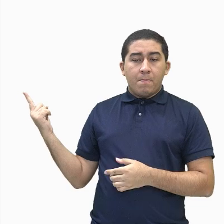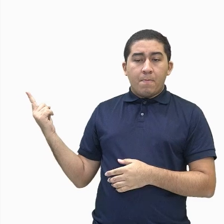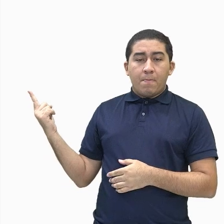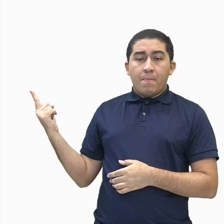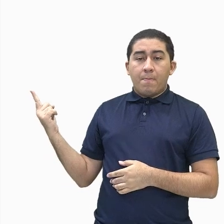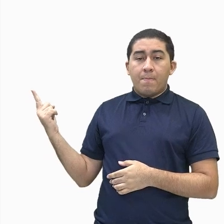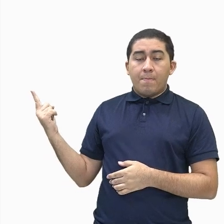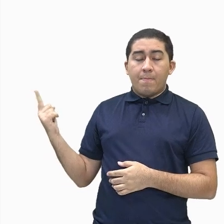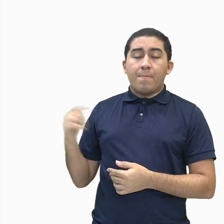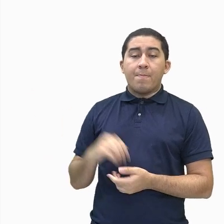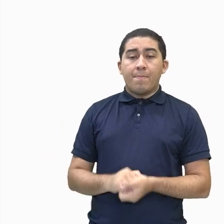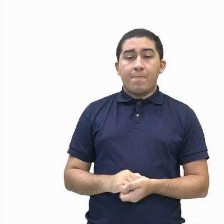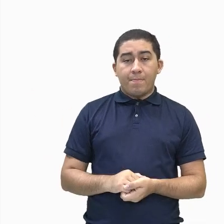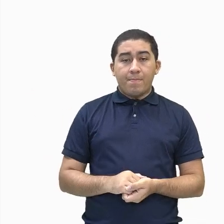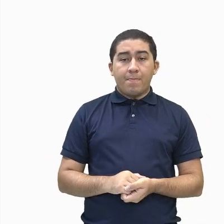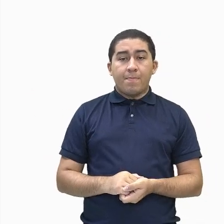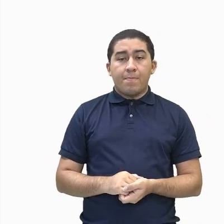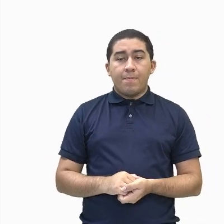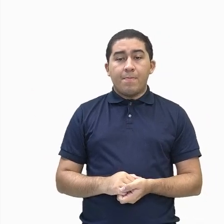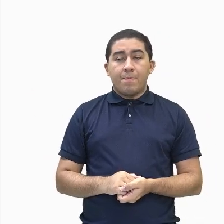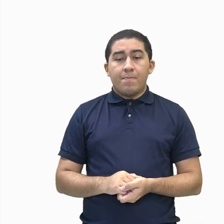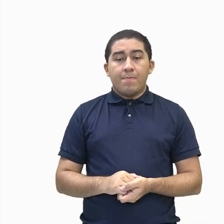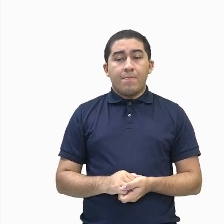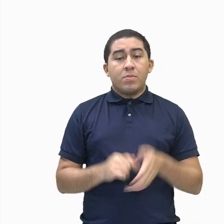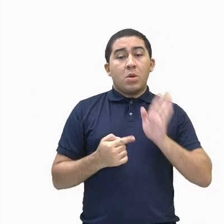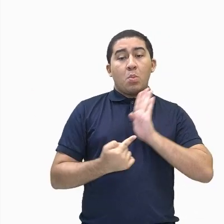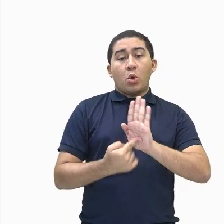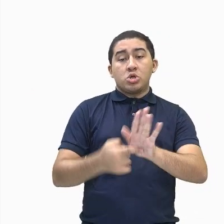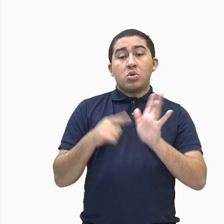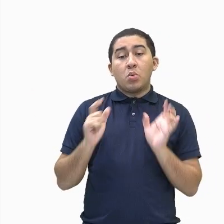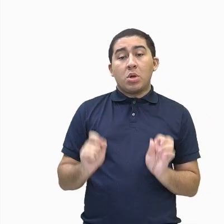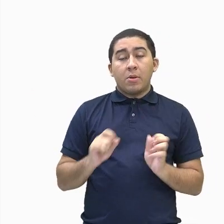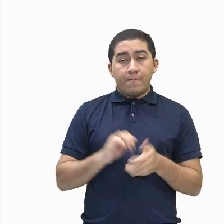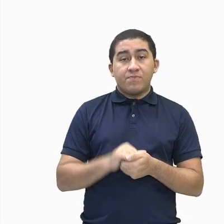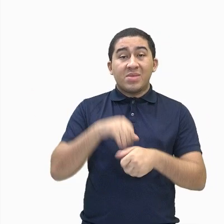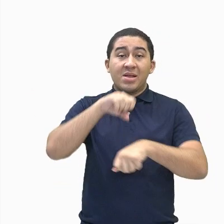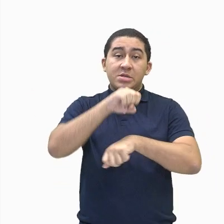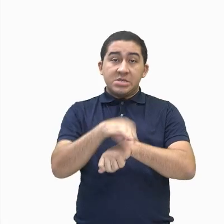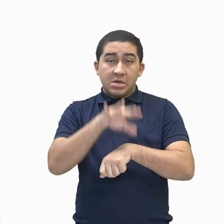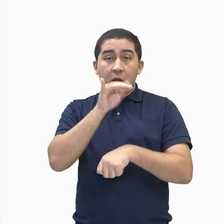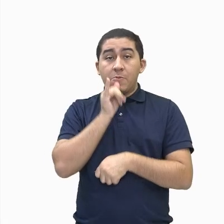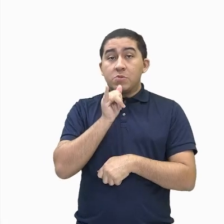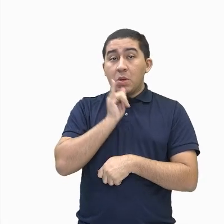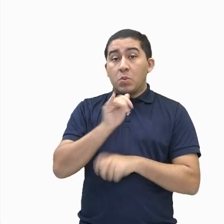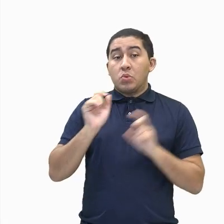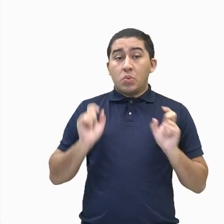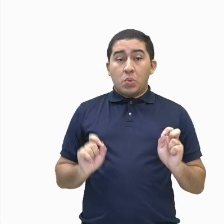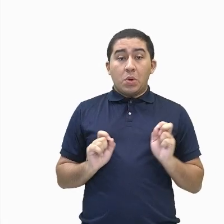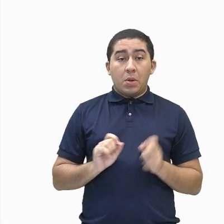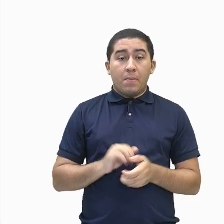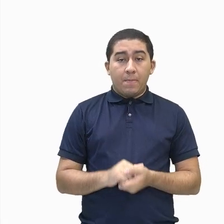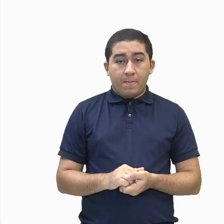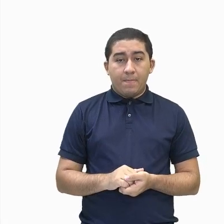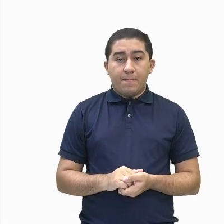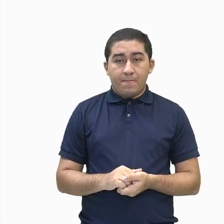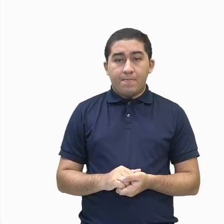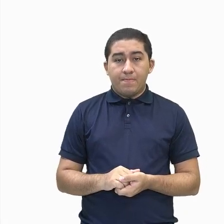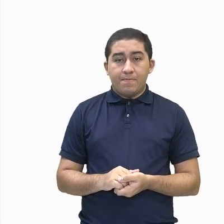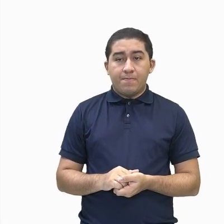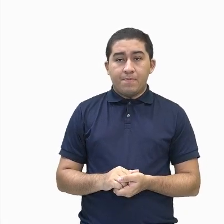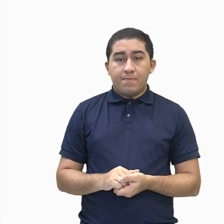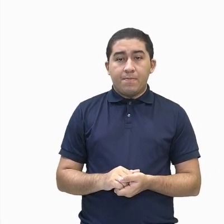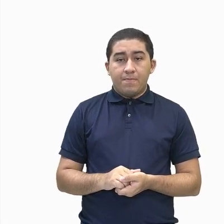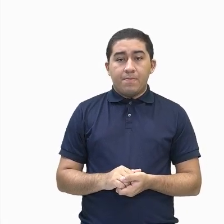com infográfico, né? Mostrando para você dicas, por exemplo, de prevenção